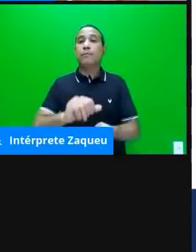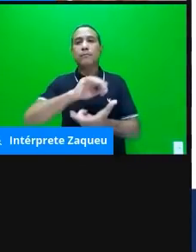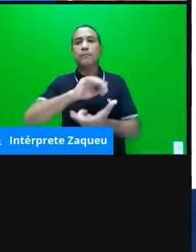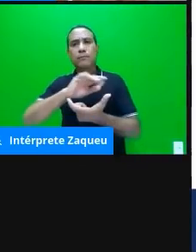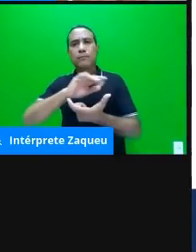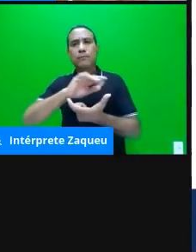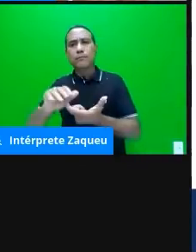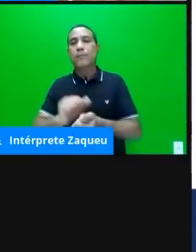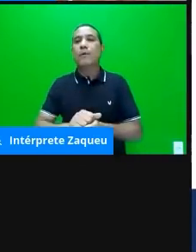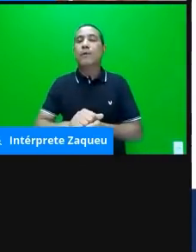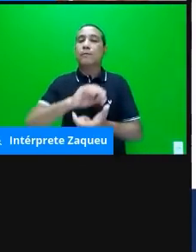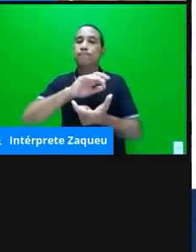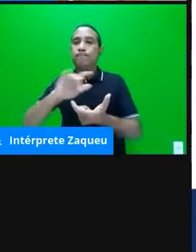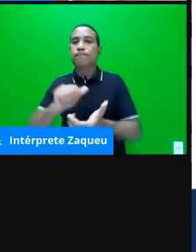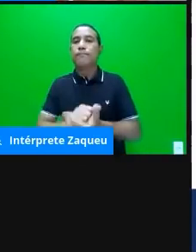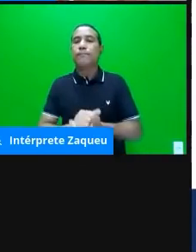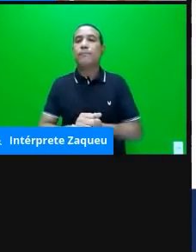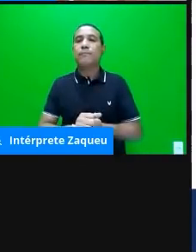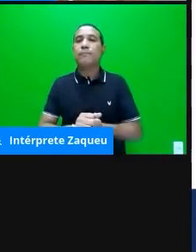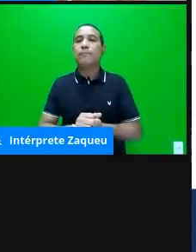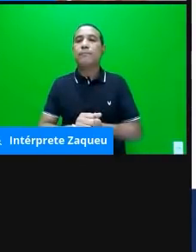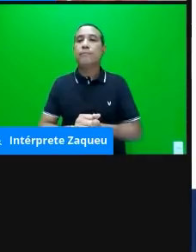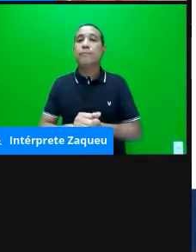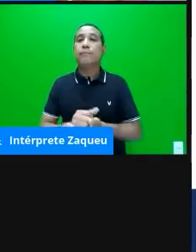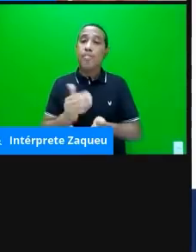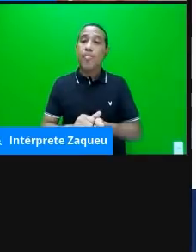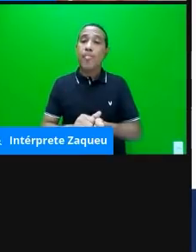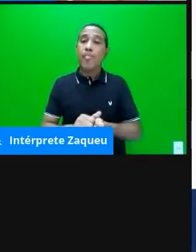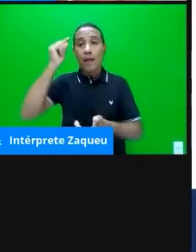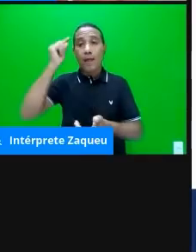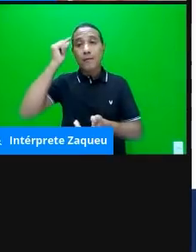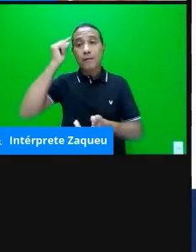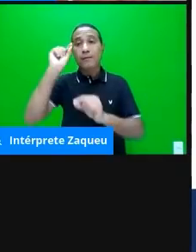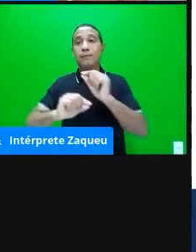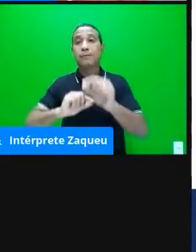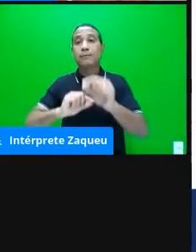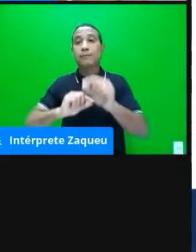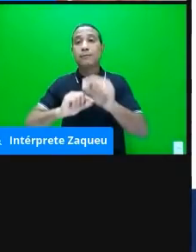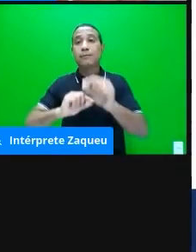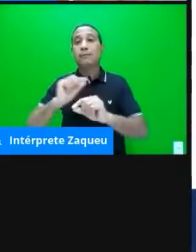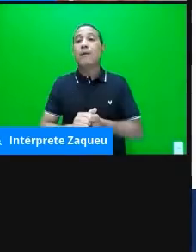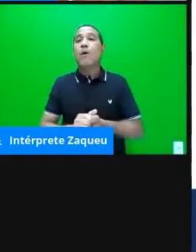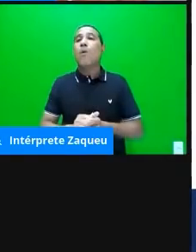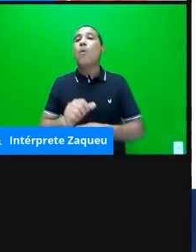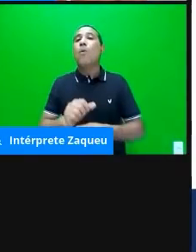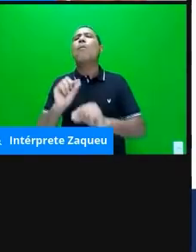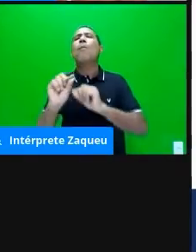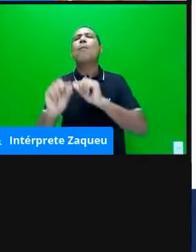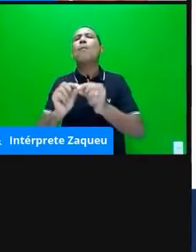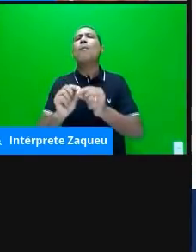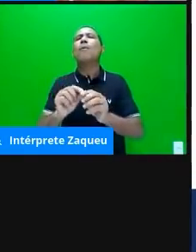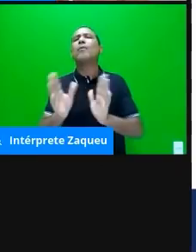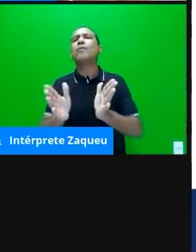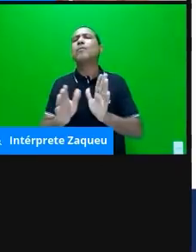multiletramento. Vamos compreender um pouquinho sobre o conceito, vamos conversar um pouquinho